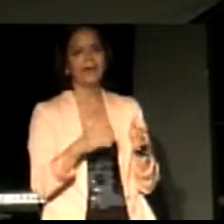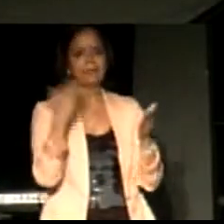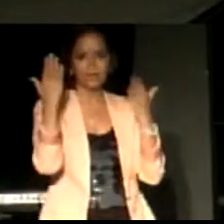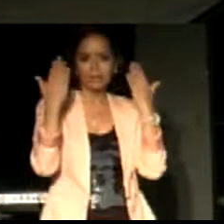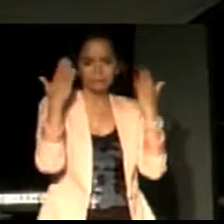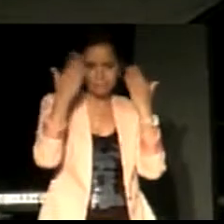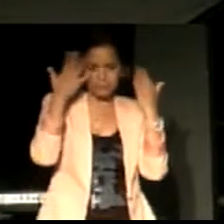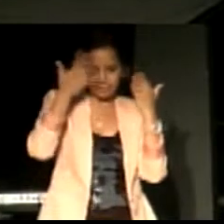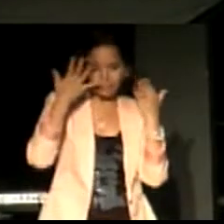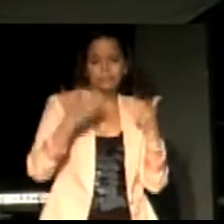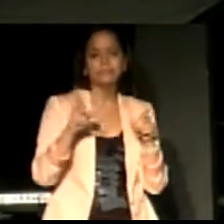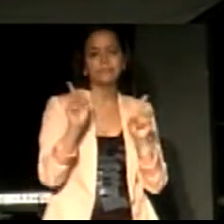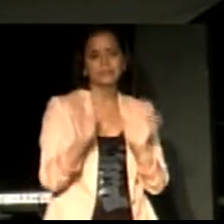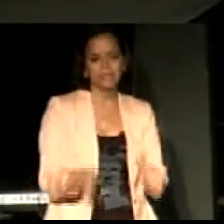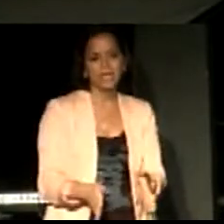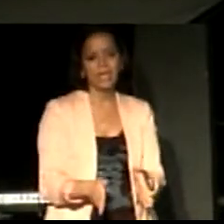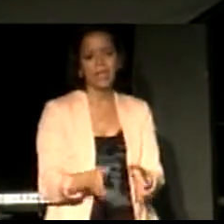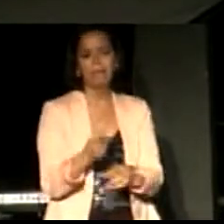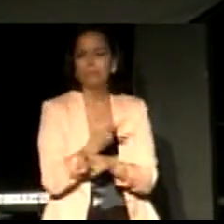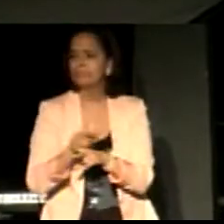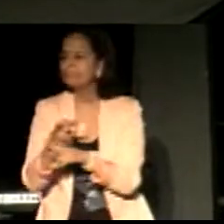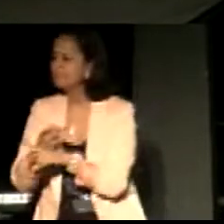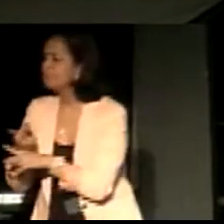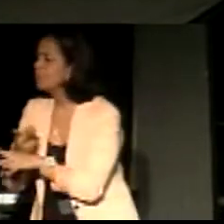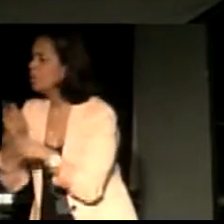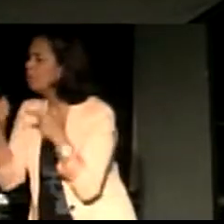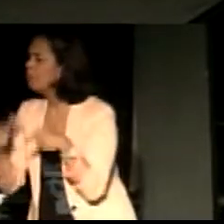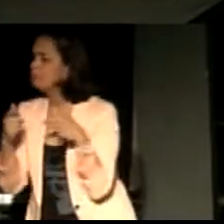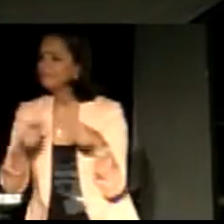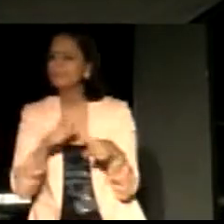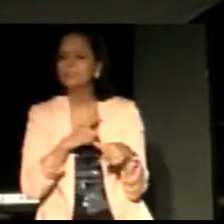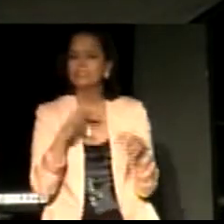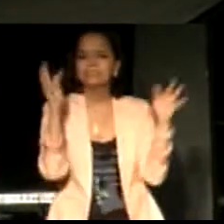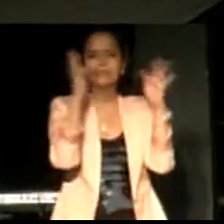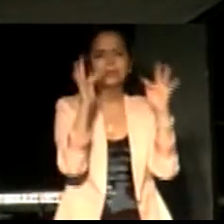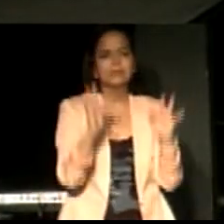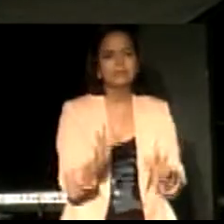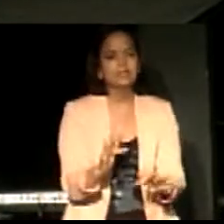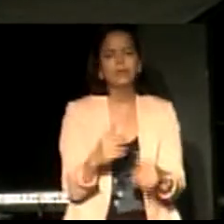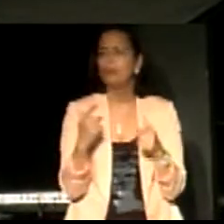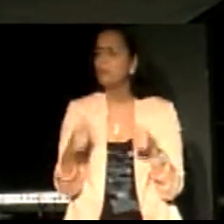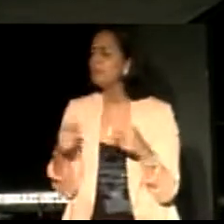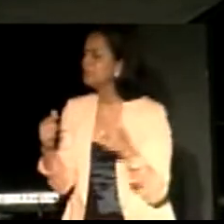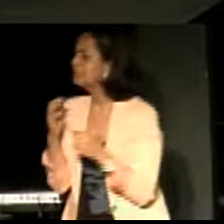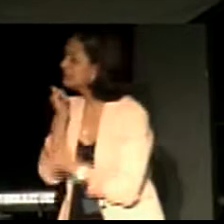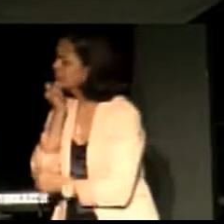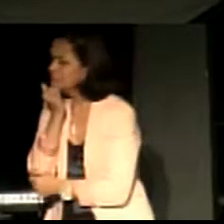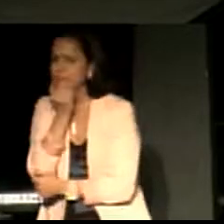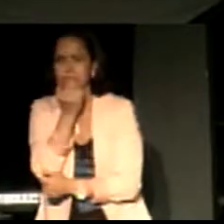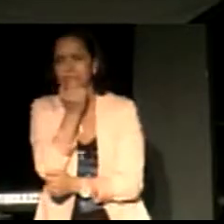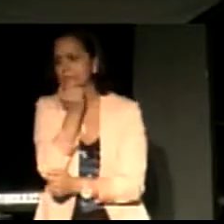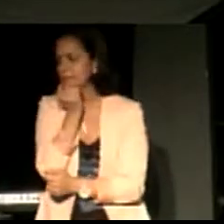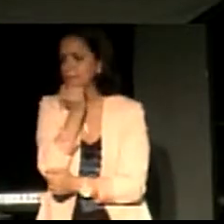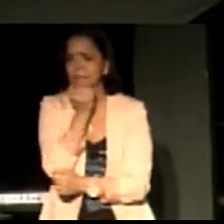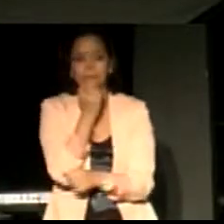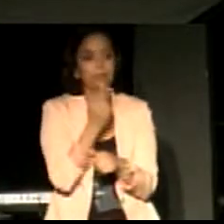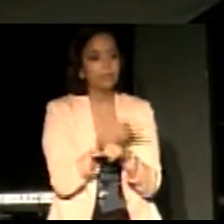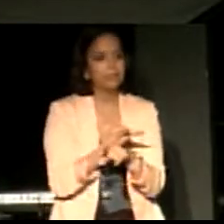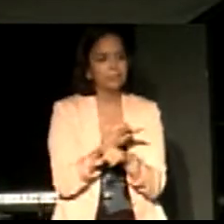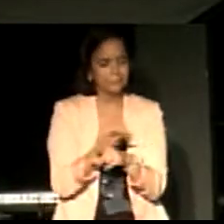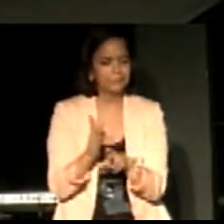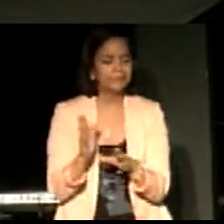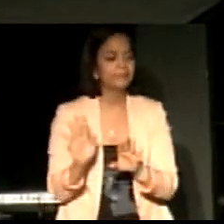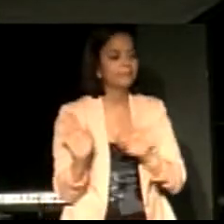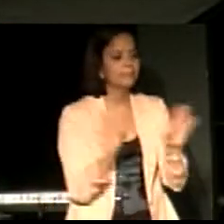Onde está, de fato, a felicidade? E há dois domingos temos estudado as